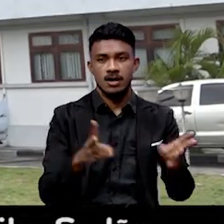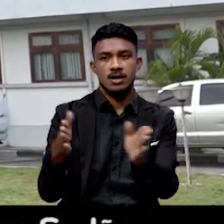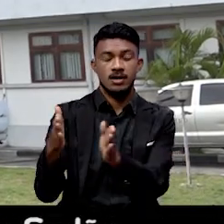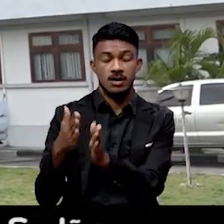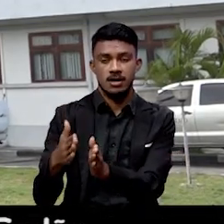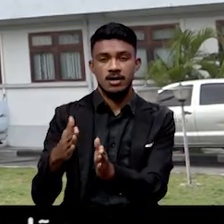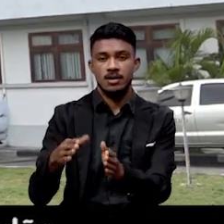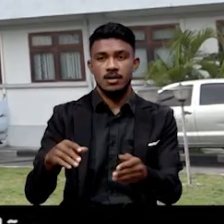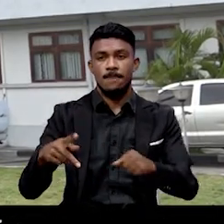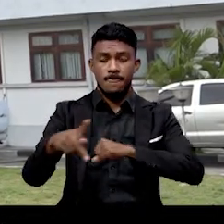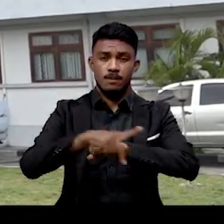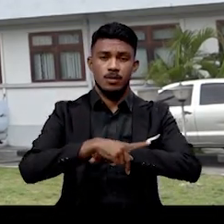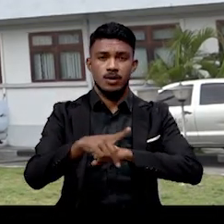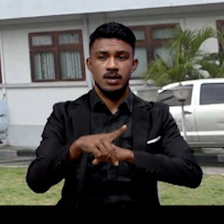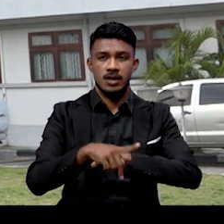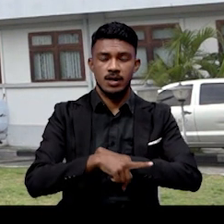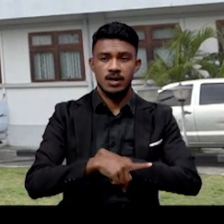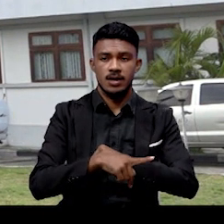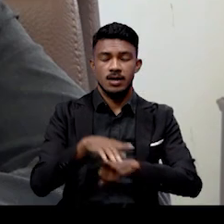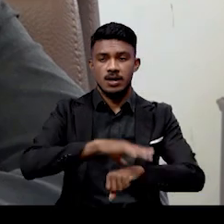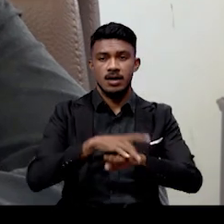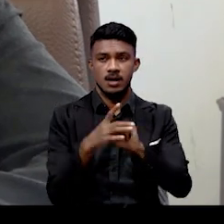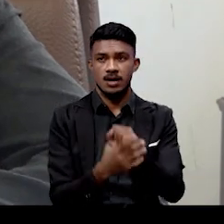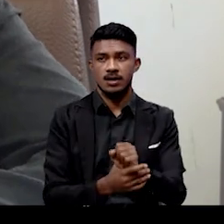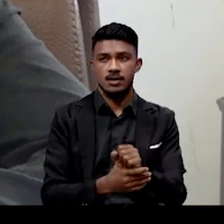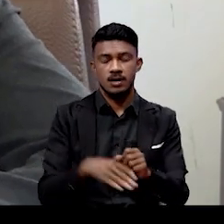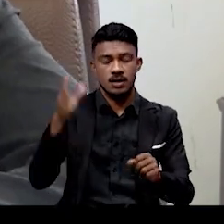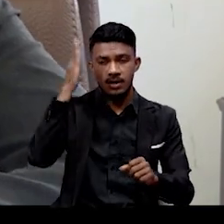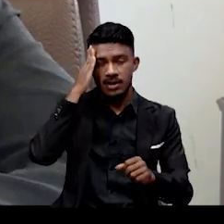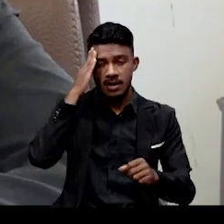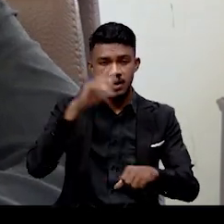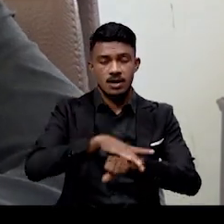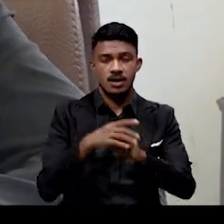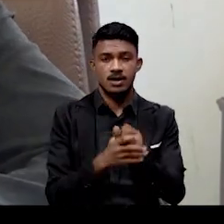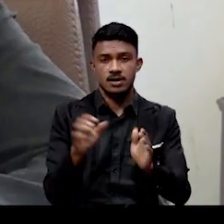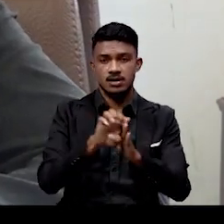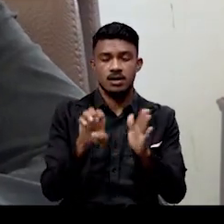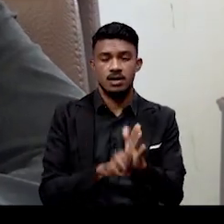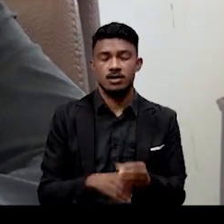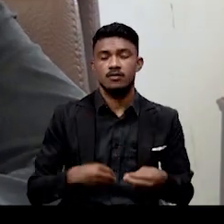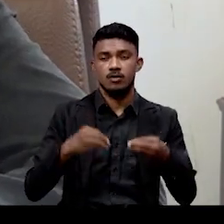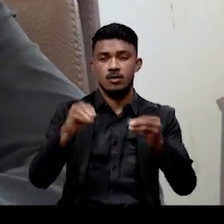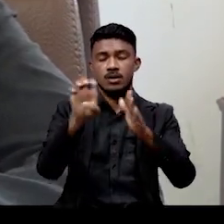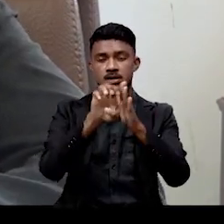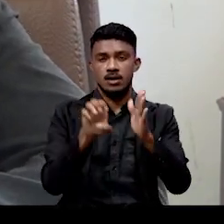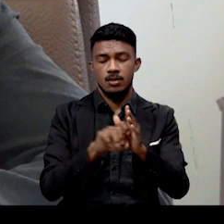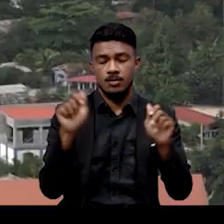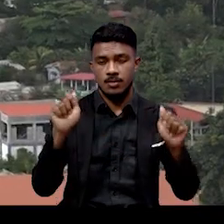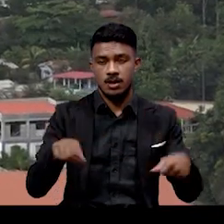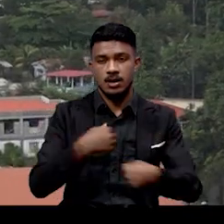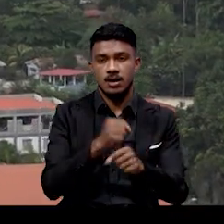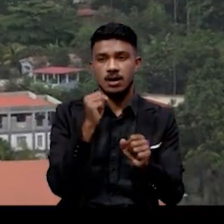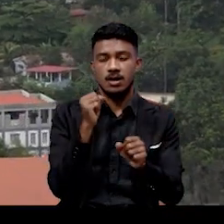Rússia Secretaria Estado Terras no Propriedades identificará Estado onde oferece o Estado neve possibilidade de ele